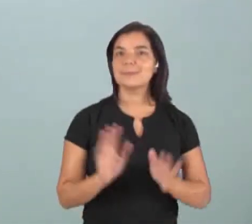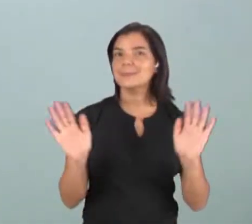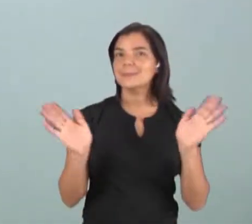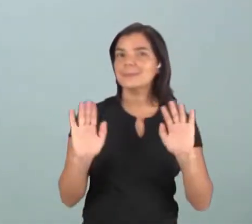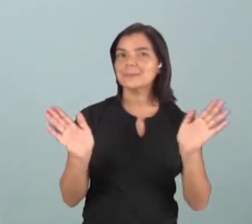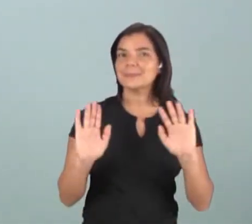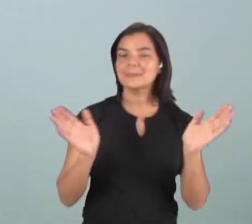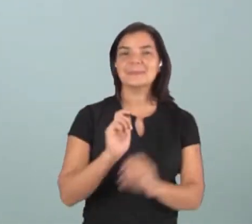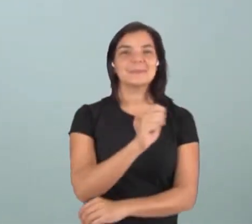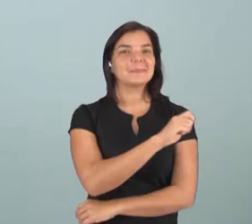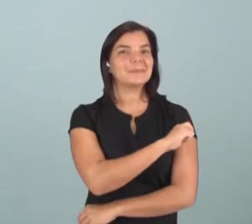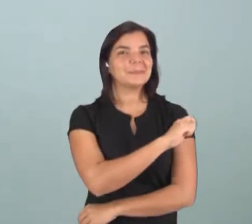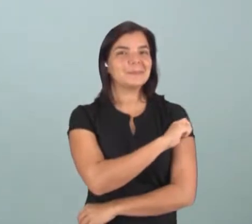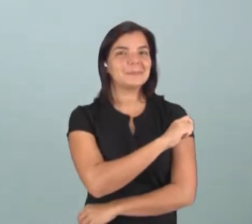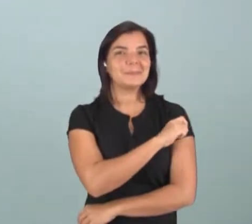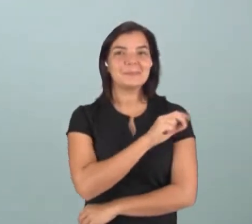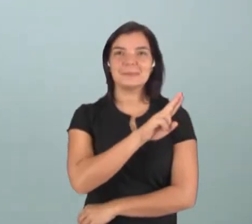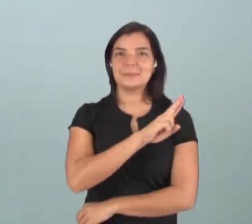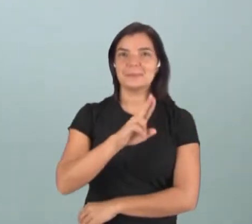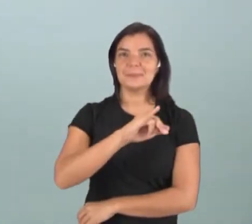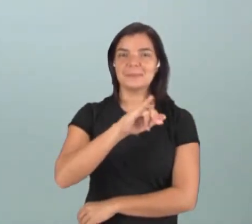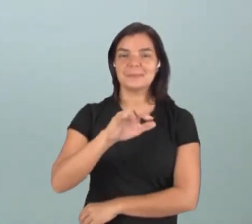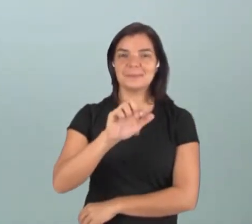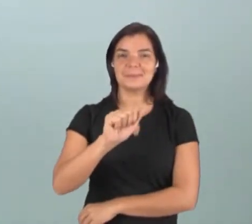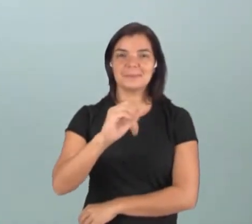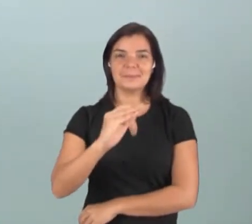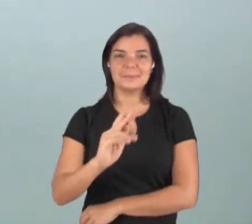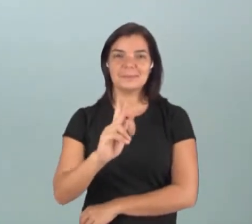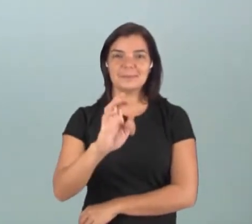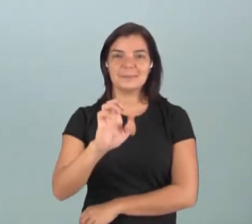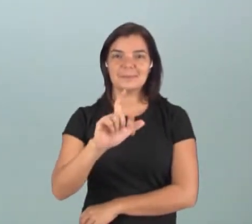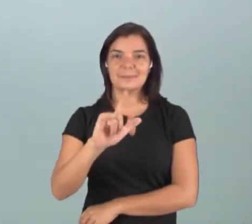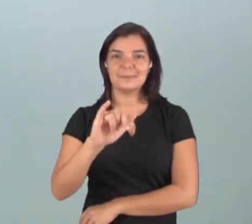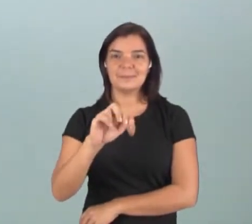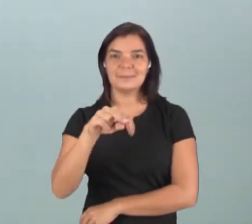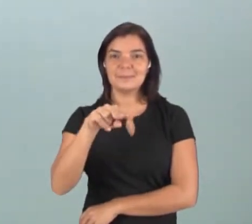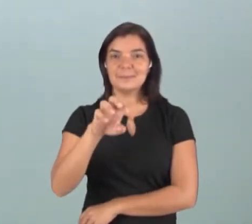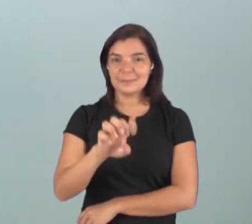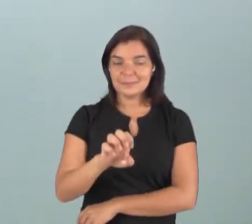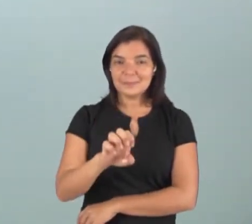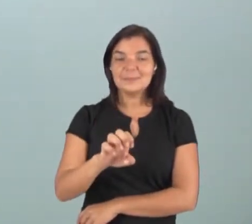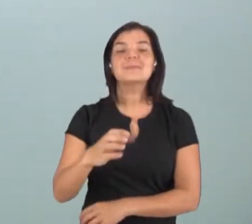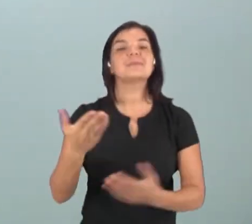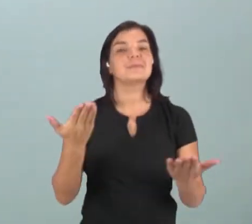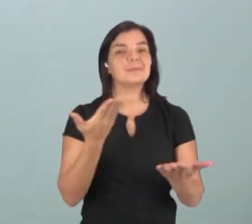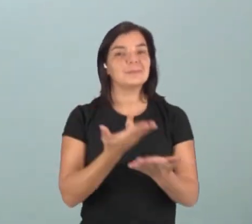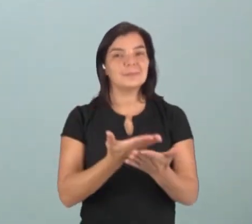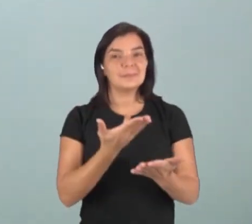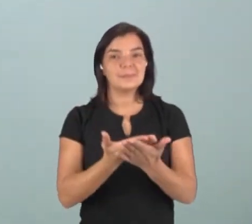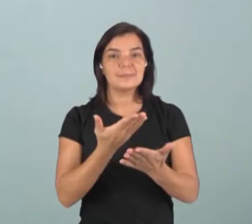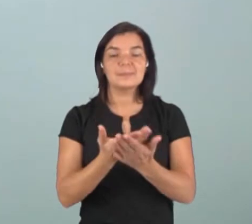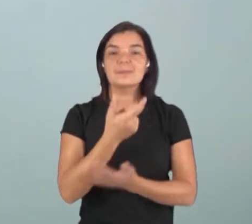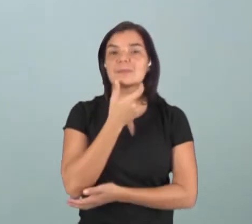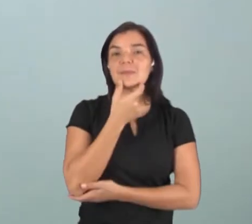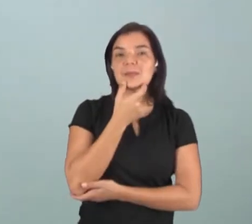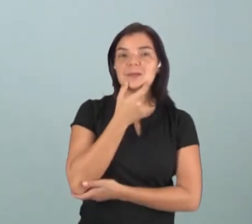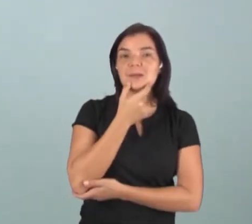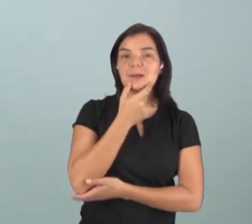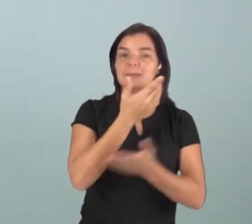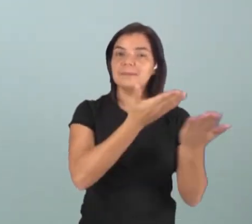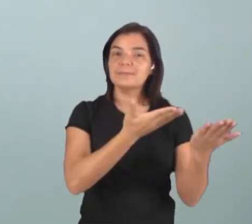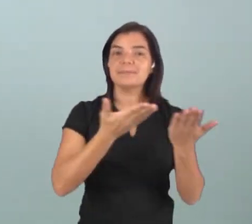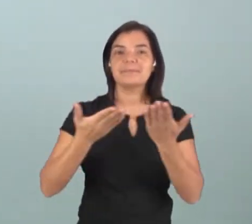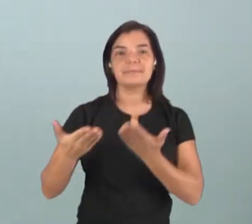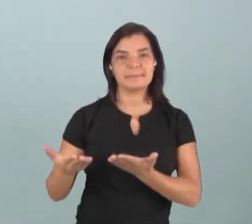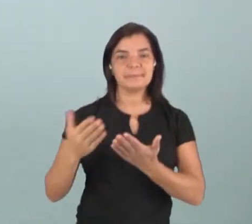Hello guys, my name is Jaqueline and welcome back to our English classes. Olá pessoal, meu nome é Jaqueline e sejam bem-vindos